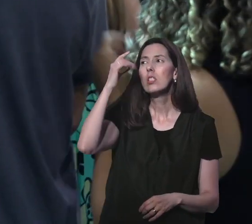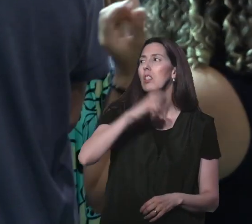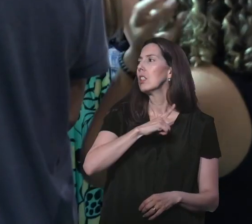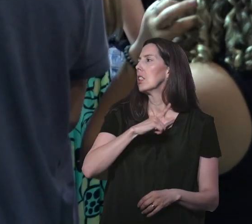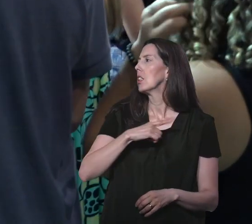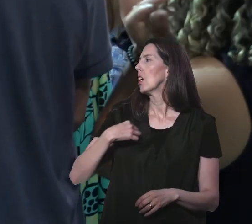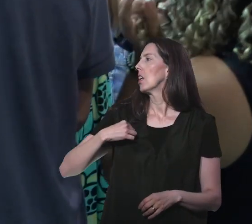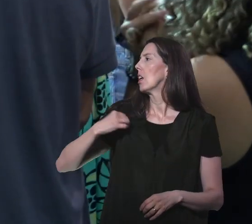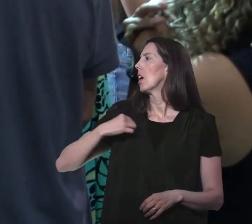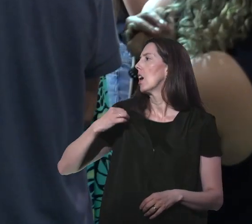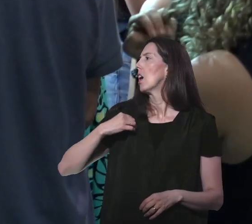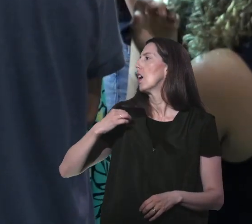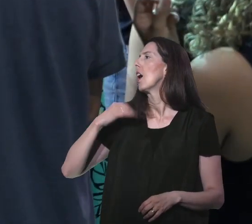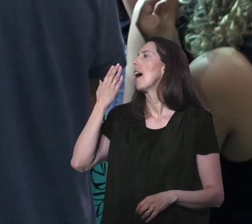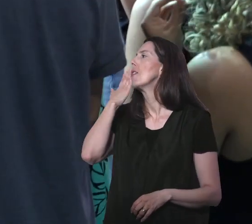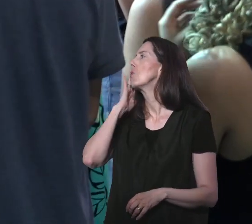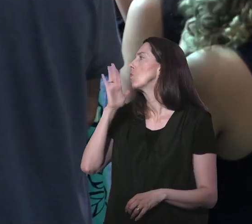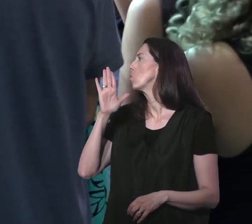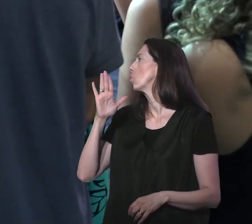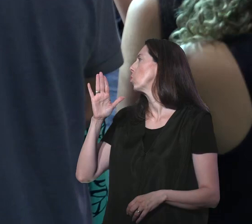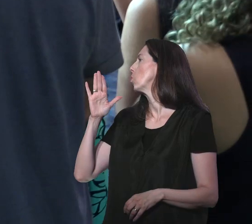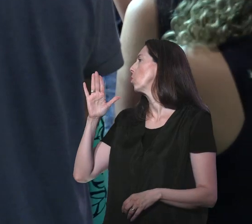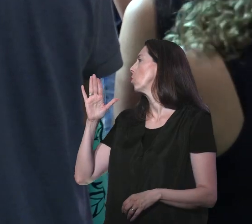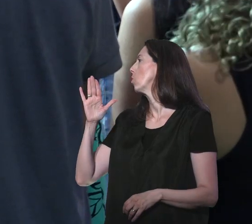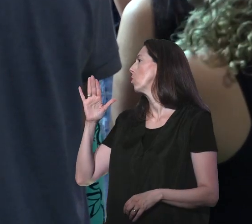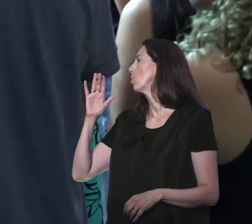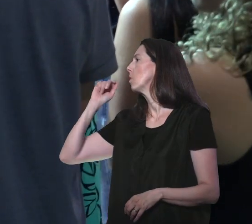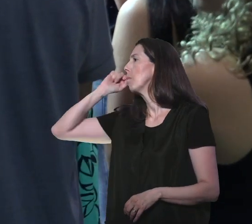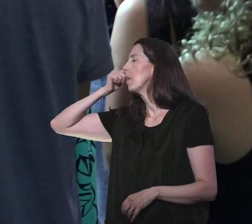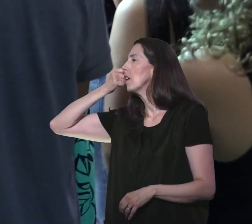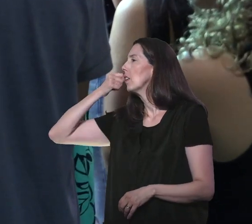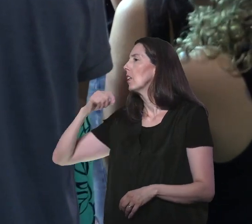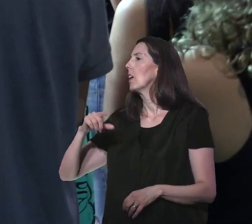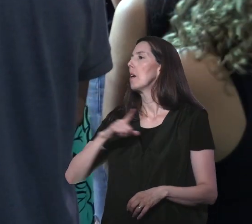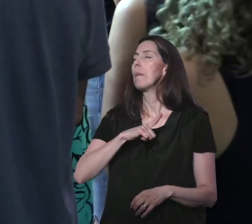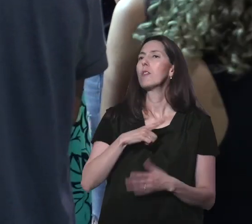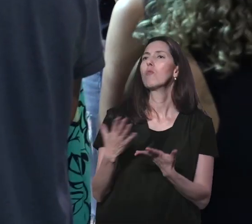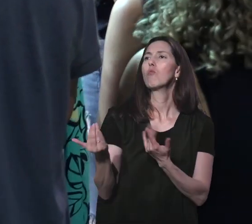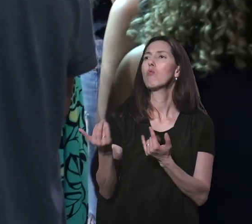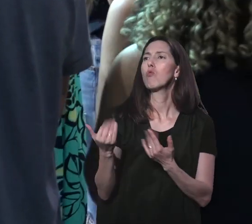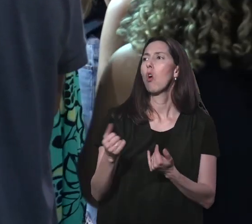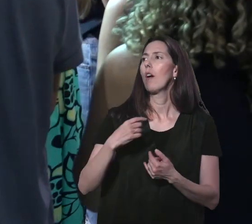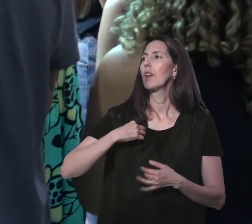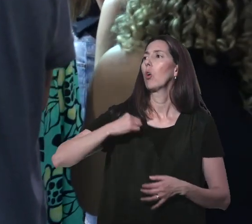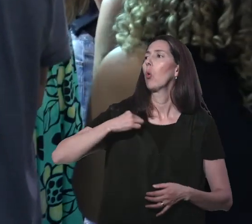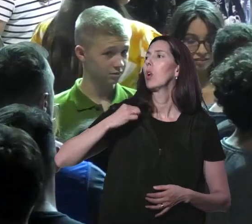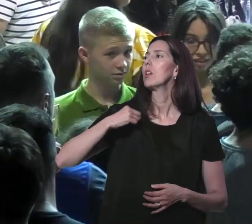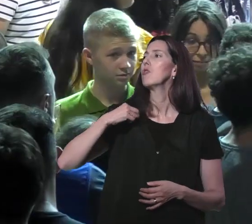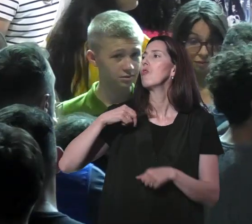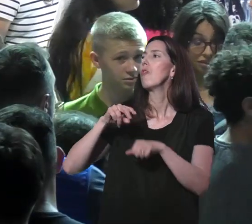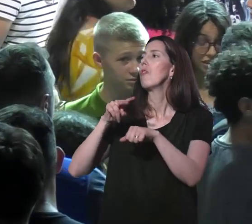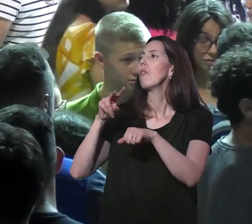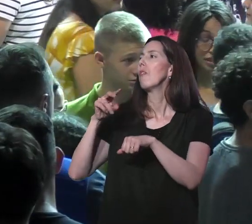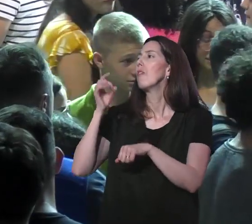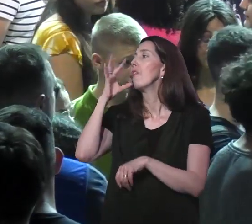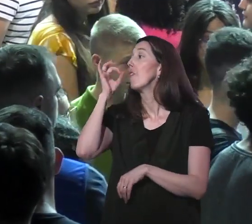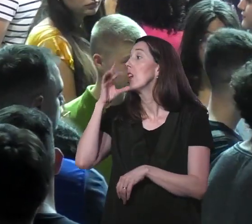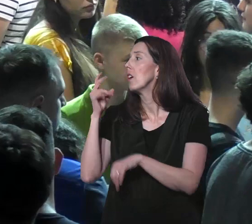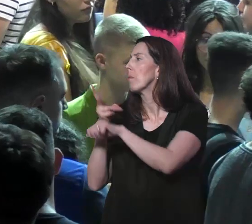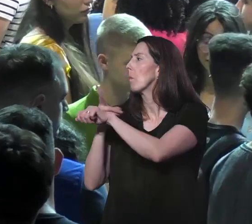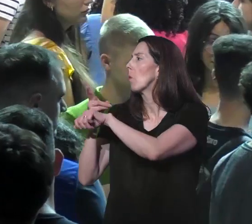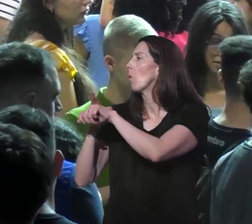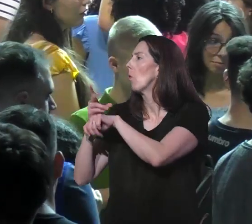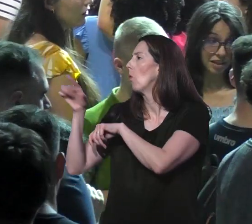de colete azul e preto aqui. Para os jovens tem o pessoal de verde ali. Nós vamos orar e eu vou